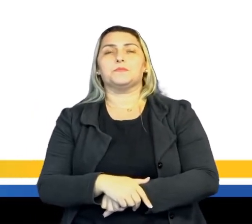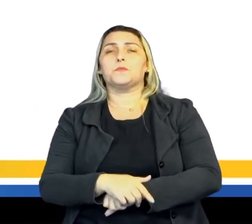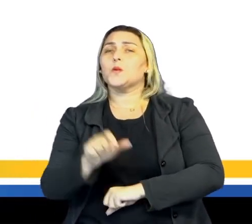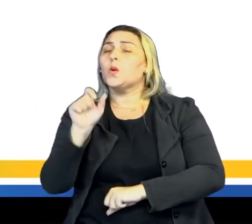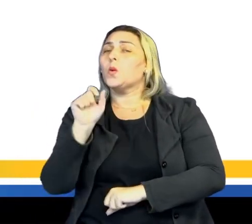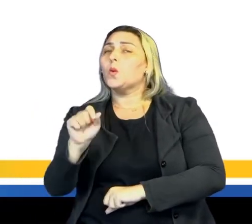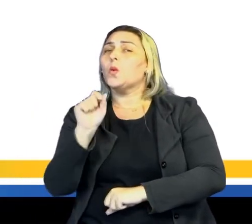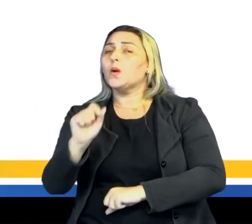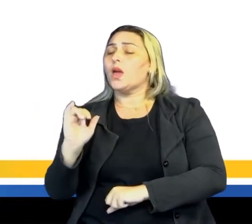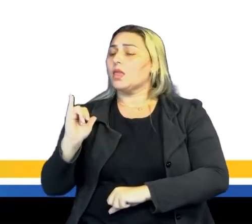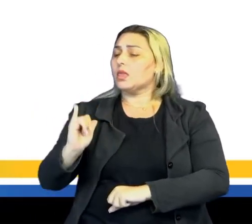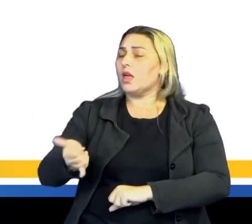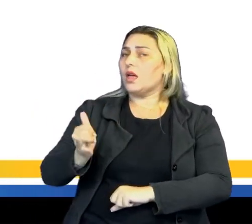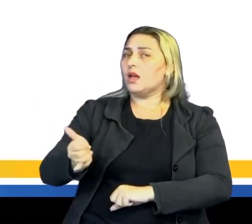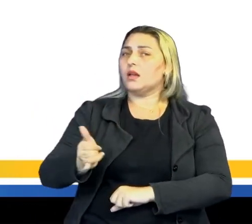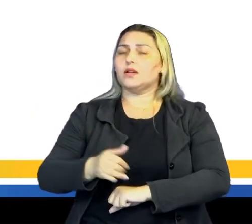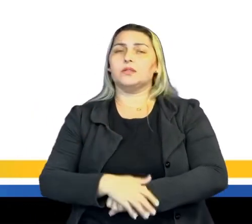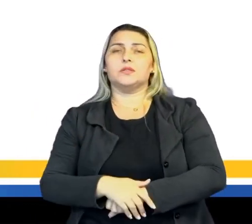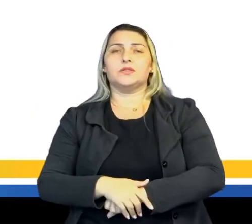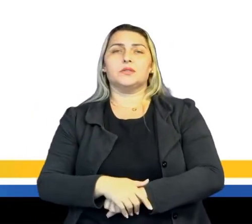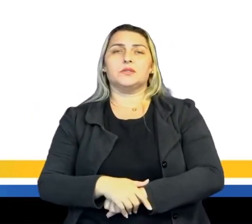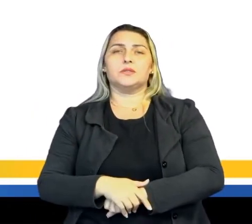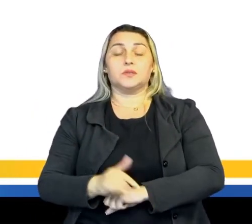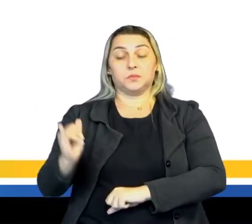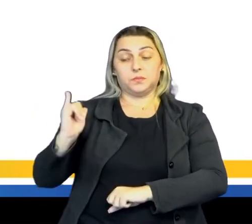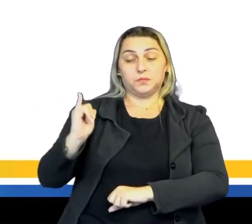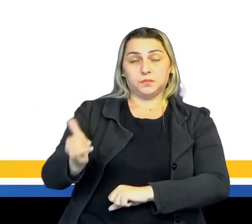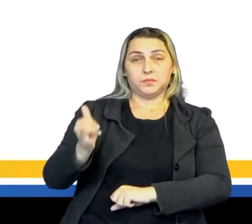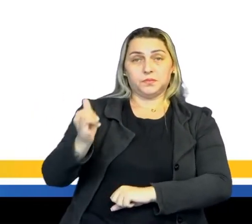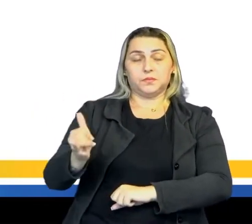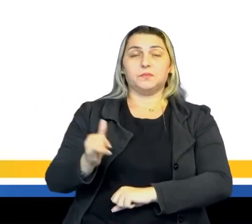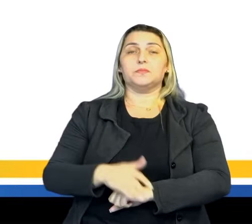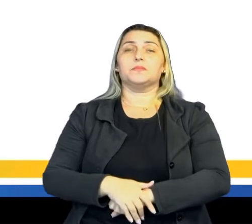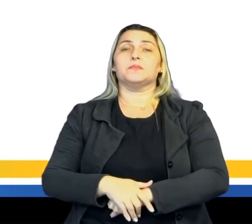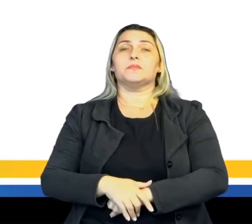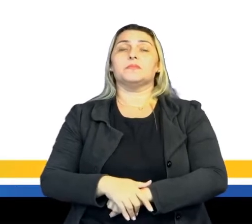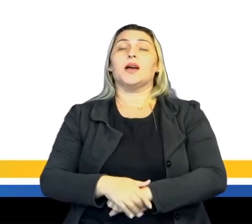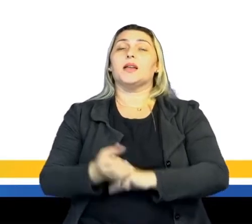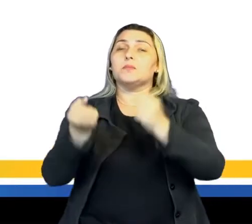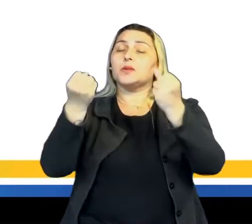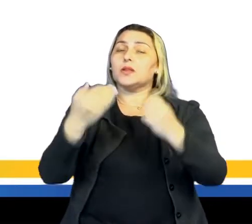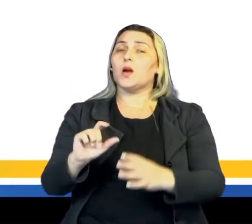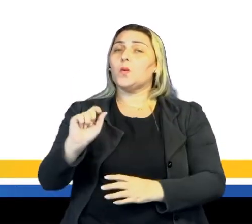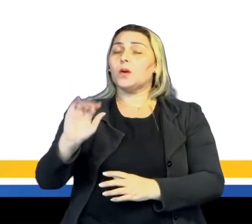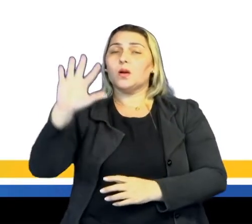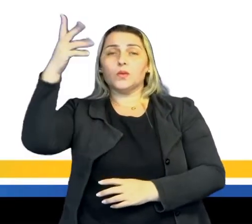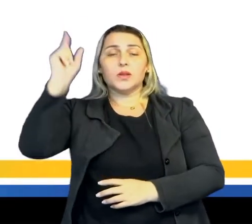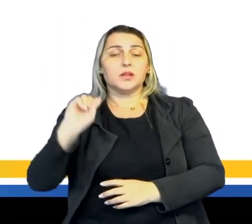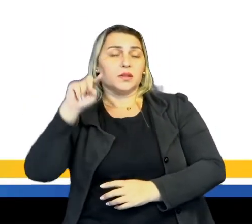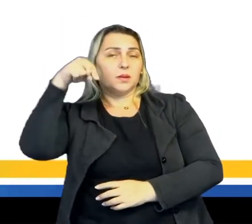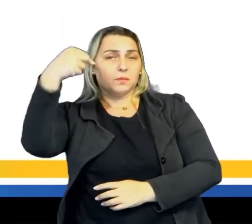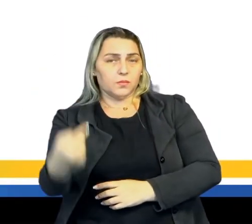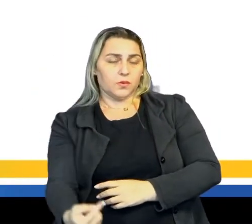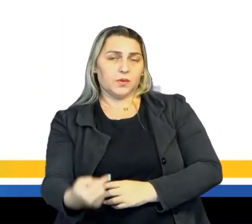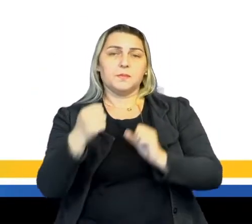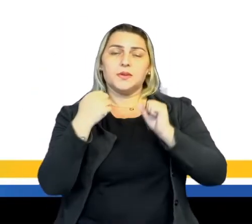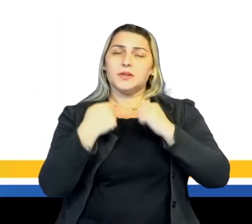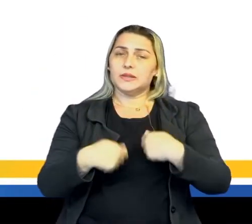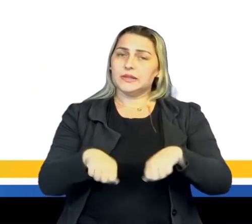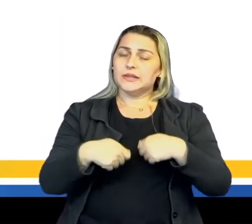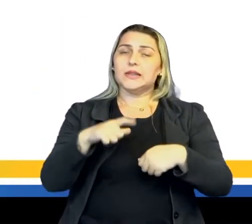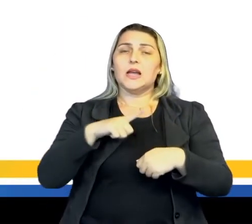O que é narrar? Toda narrativa vai contar um fato e depois deve ter